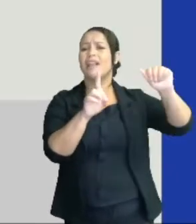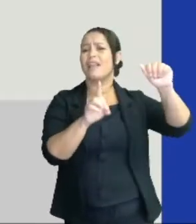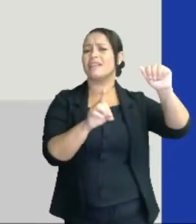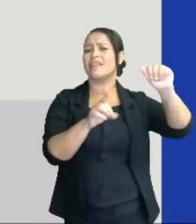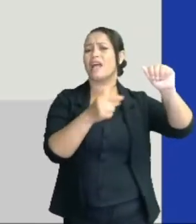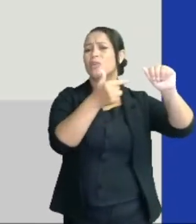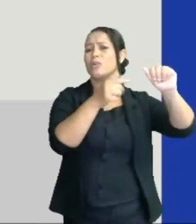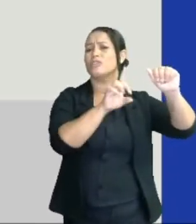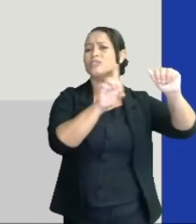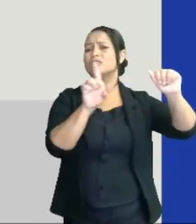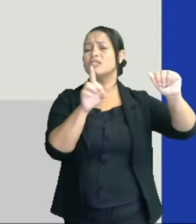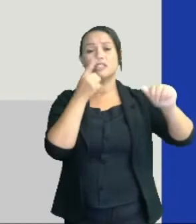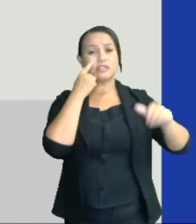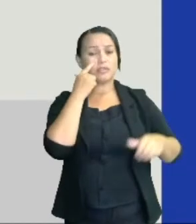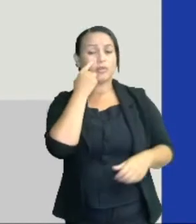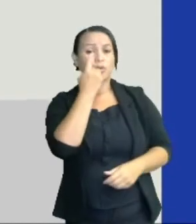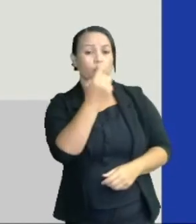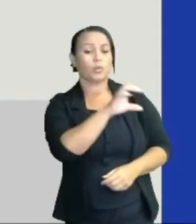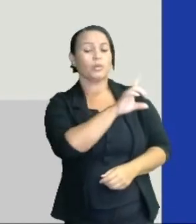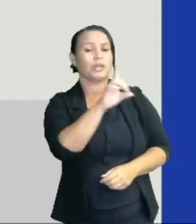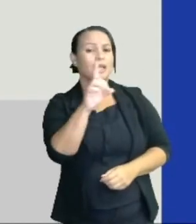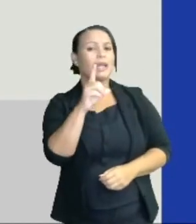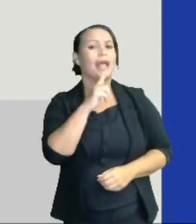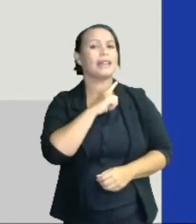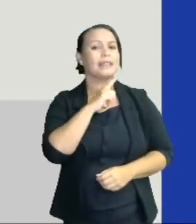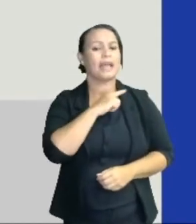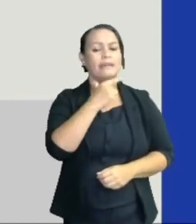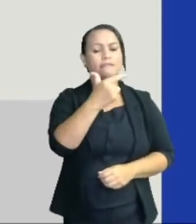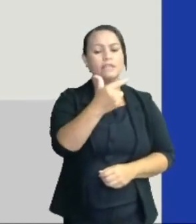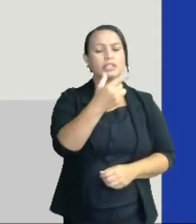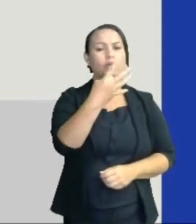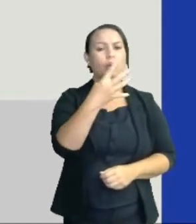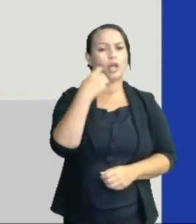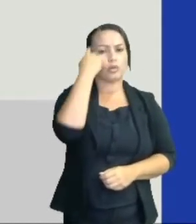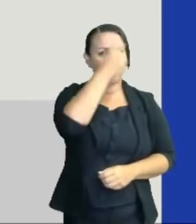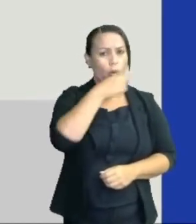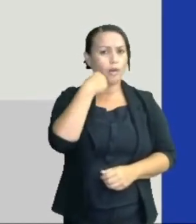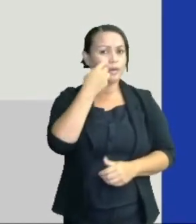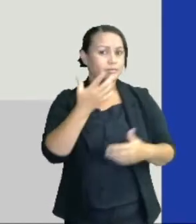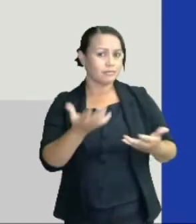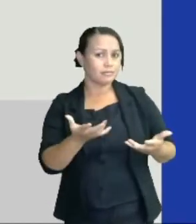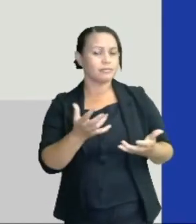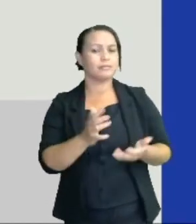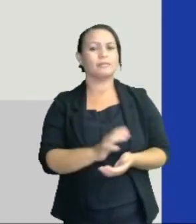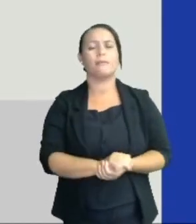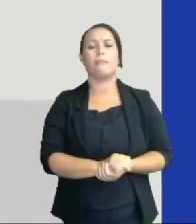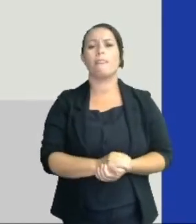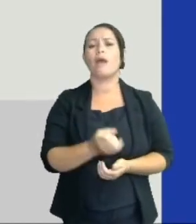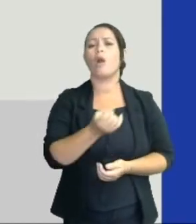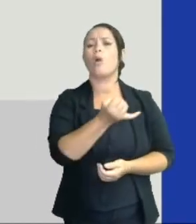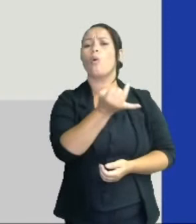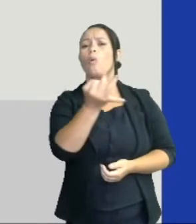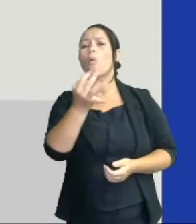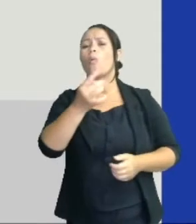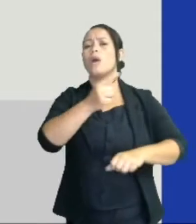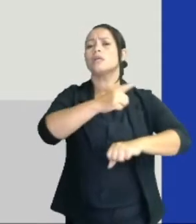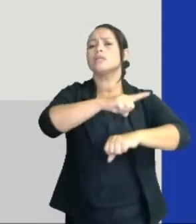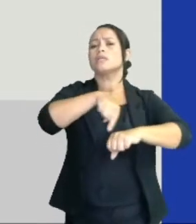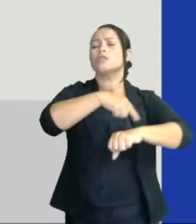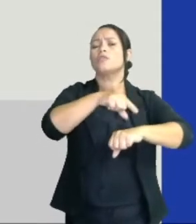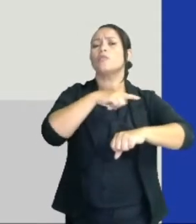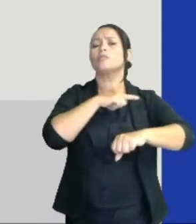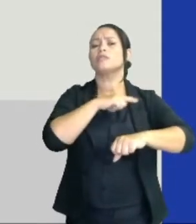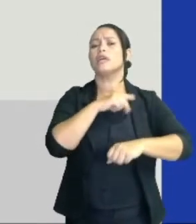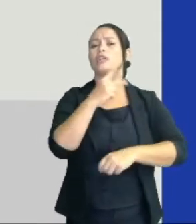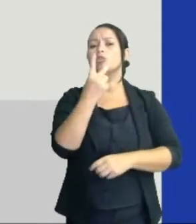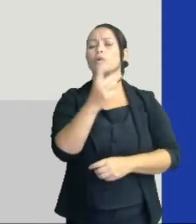que um dia ele tem 24 horas, não é mesmo? Quantas horas a gente vai ter